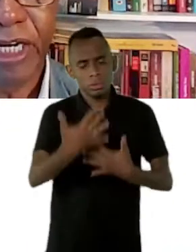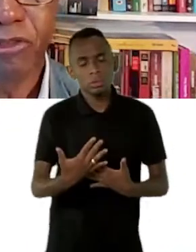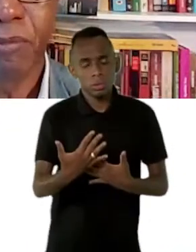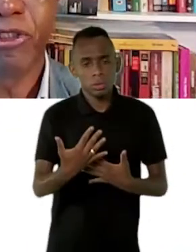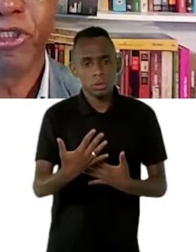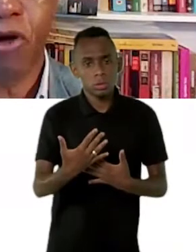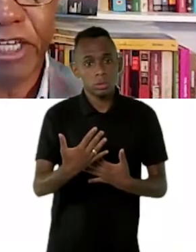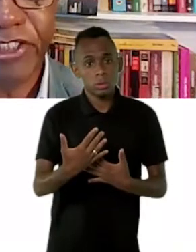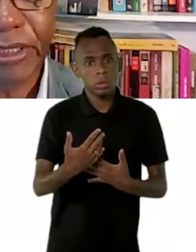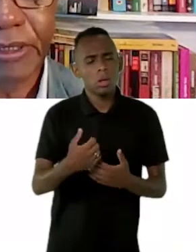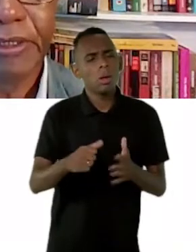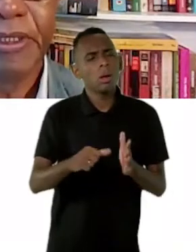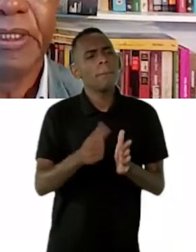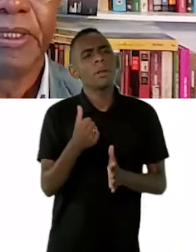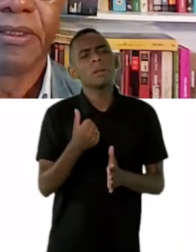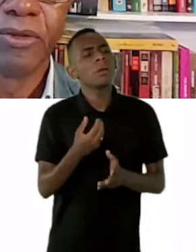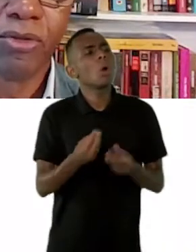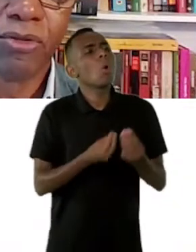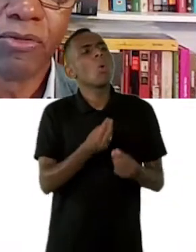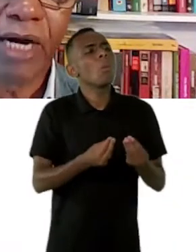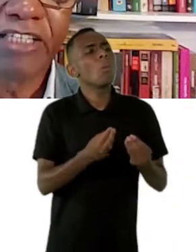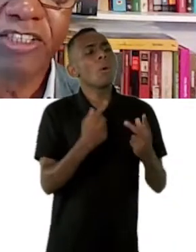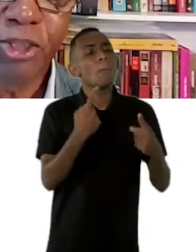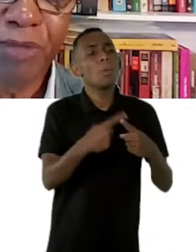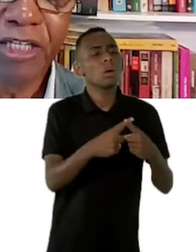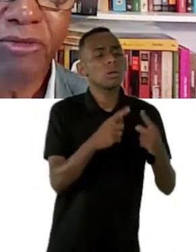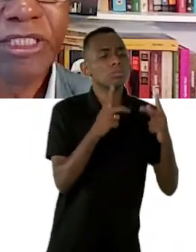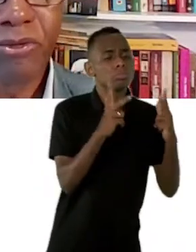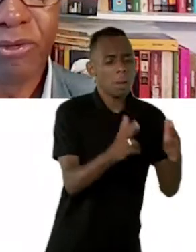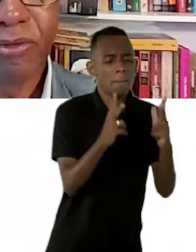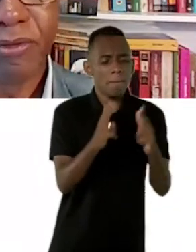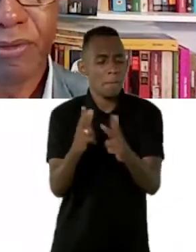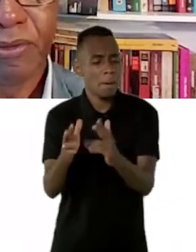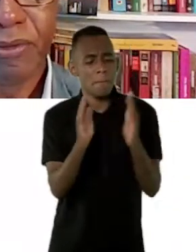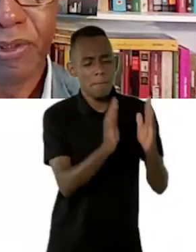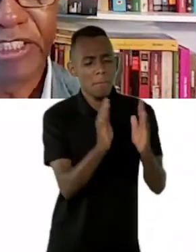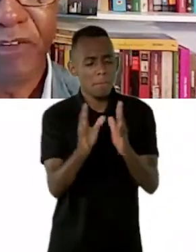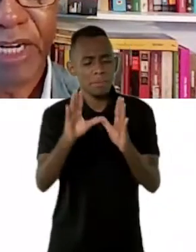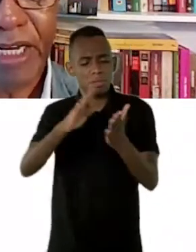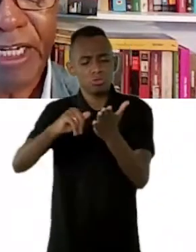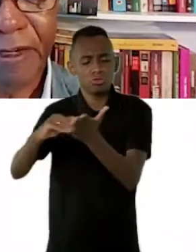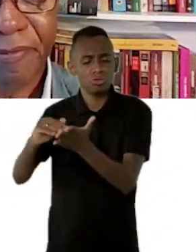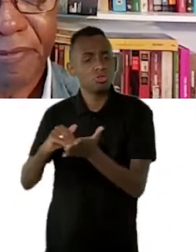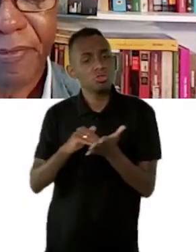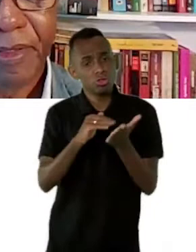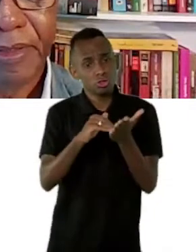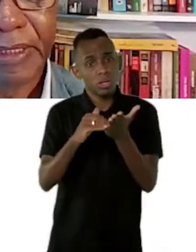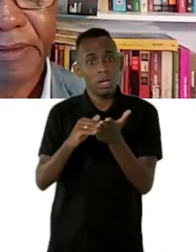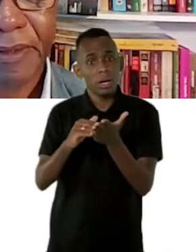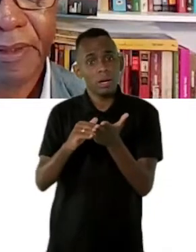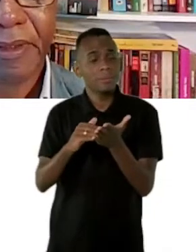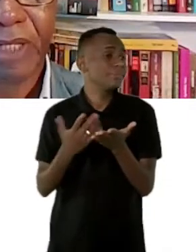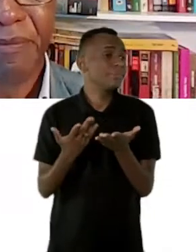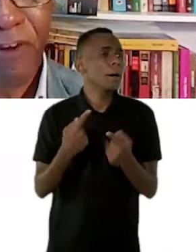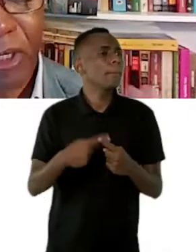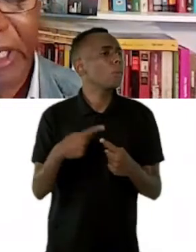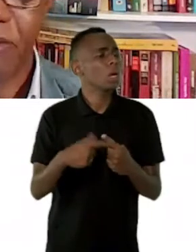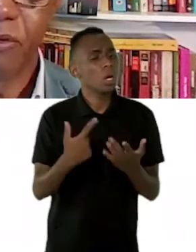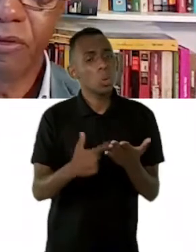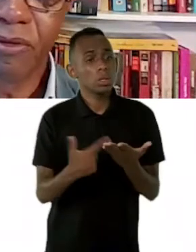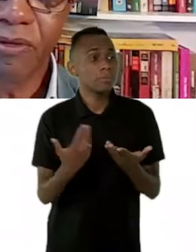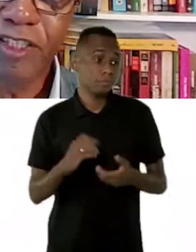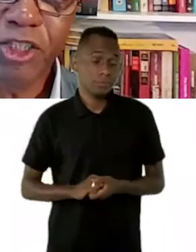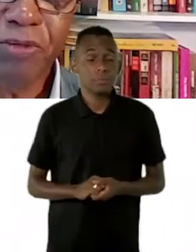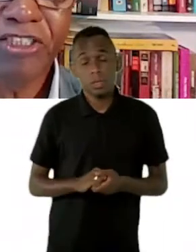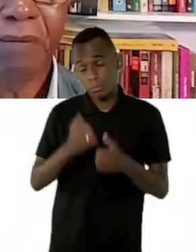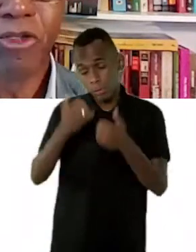que eu questionei ele sobre os cortes do quarto de despejo e do caso de alvenaria, né? Então ele me falou,